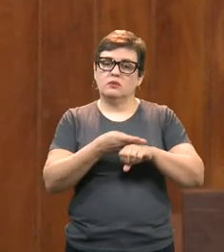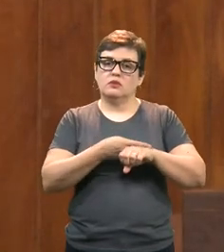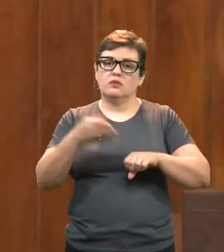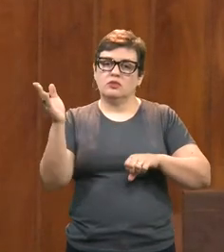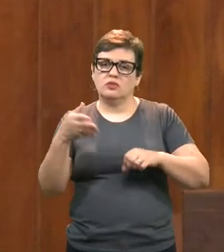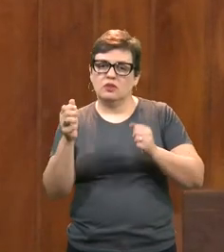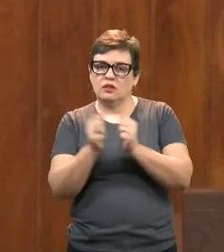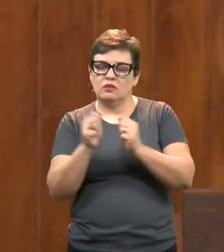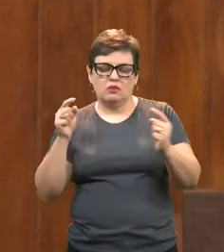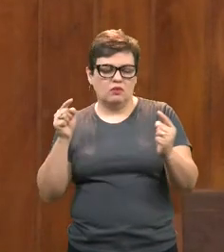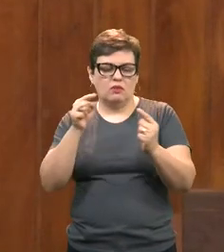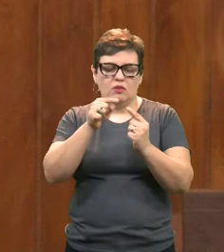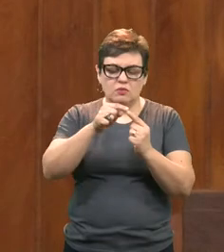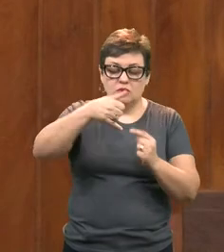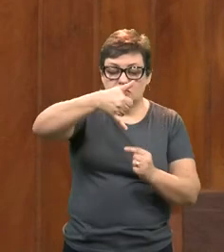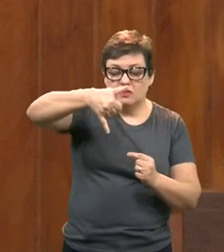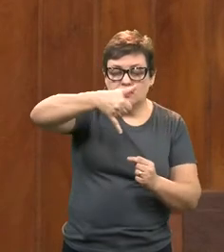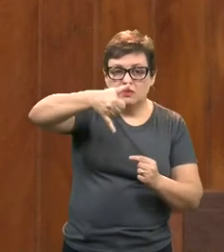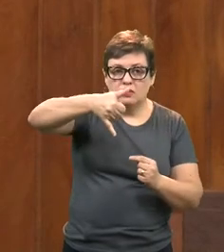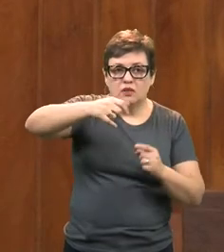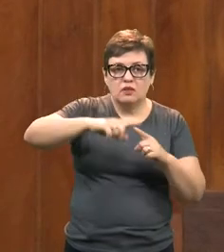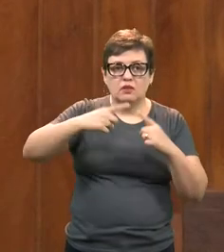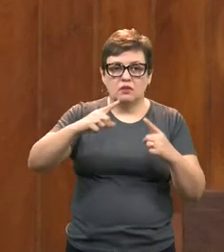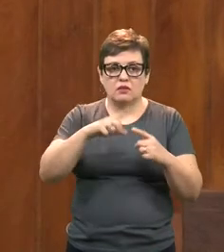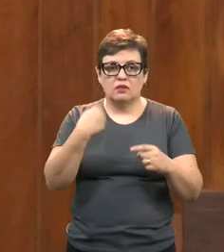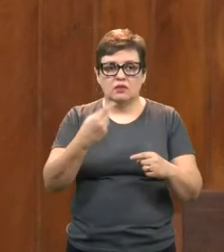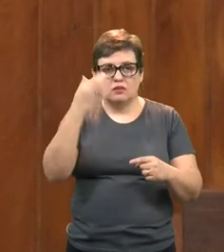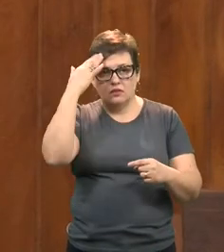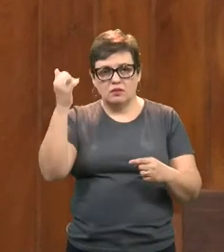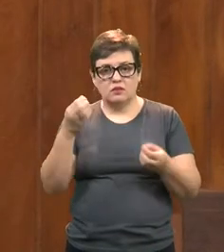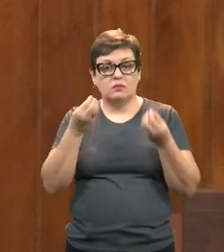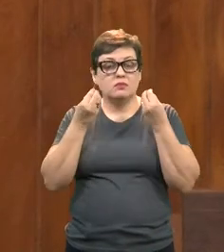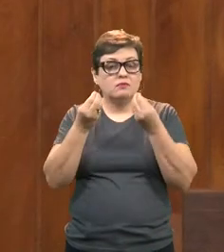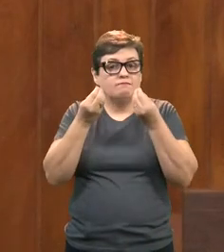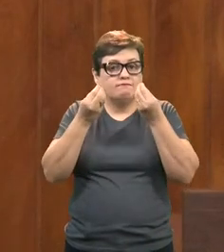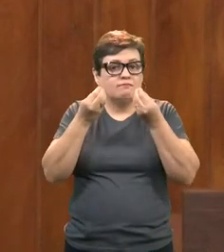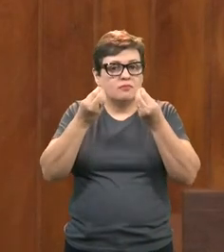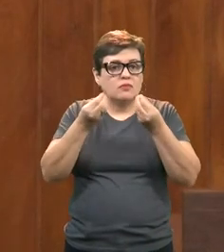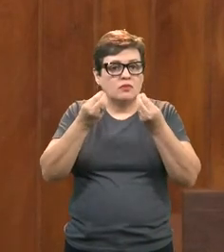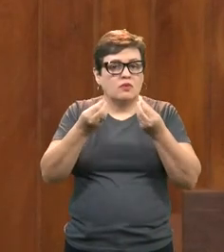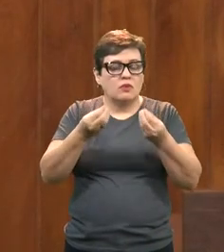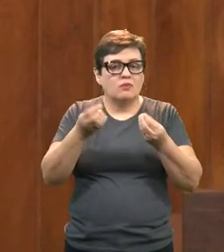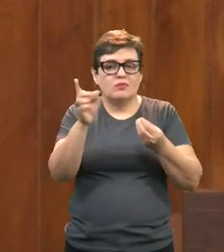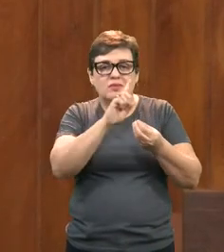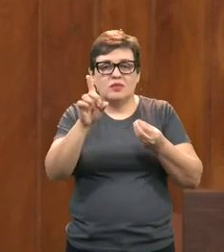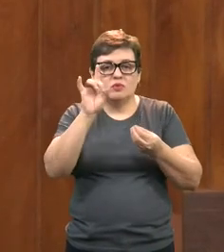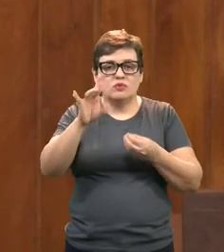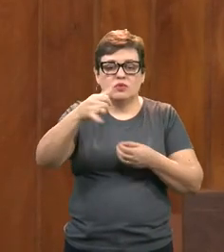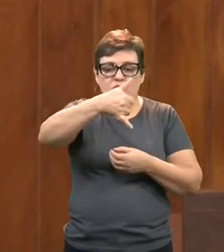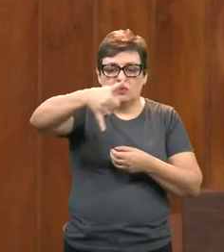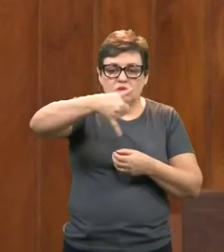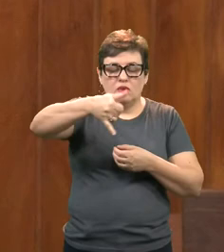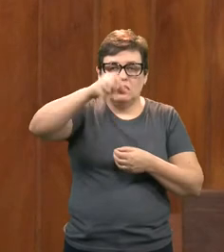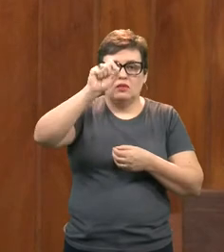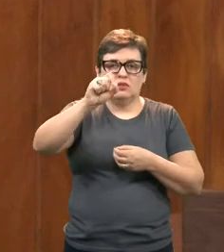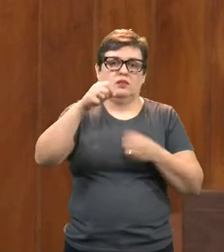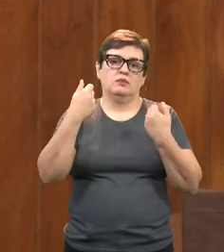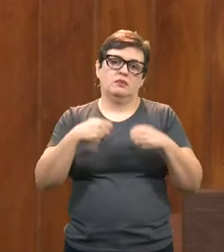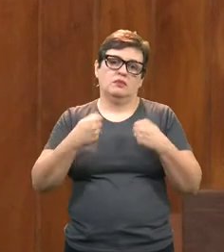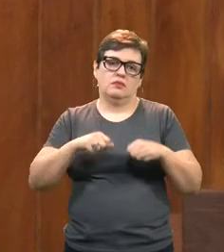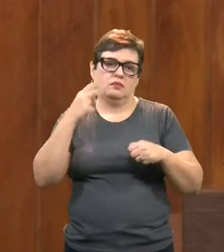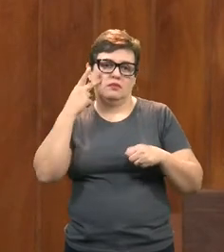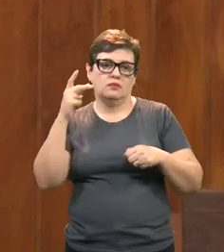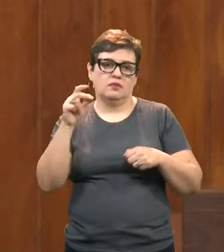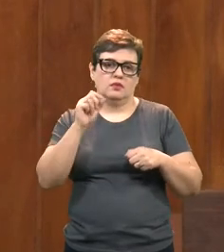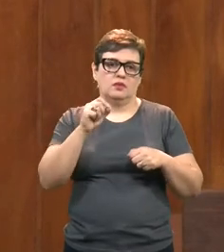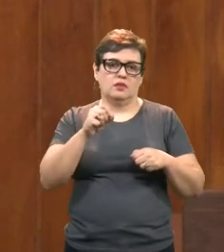com o objetivo do óleo, mas a gente sabe o quanto não é só o óleo que é necessário para